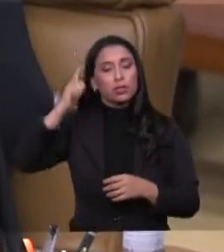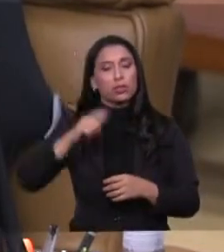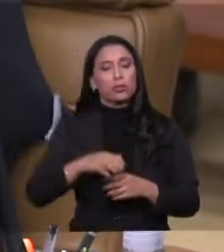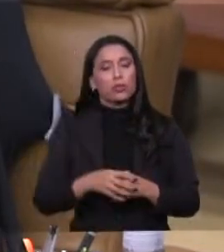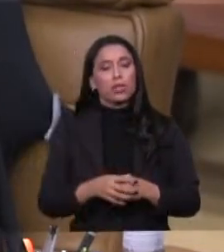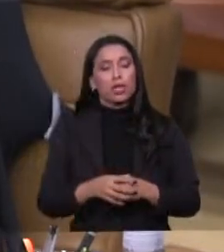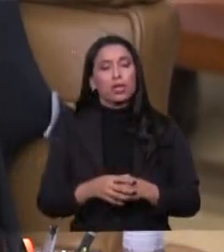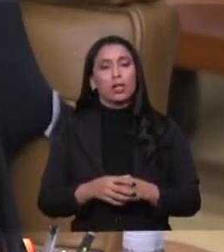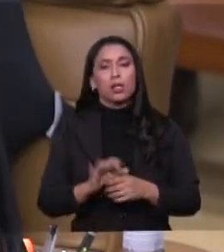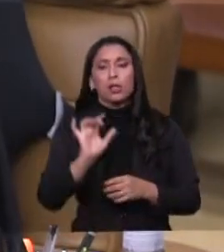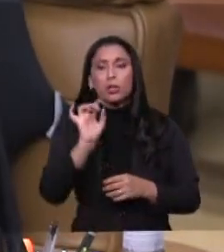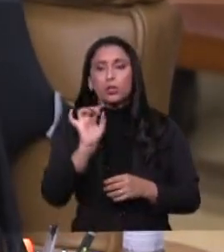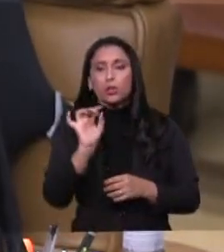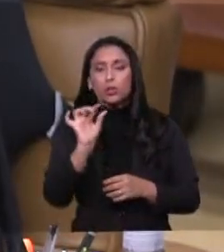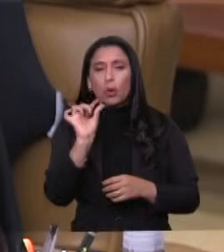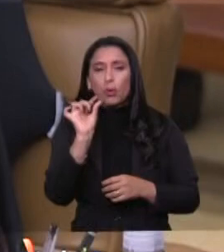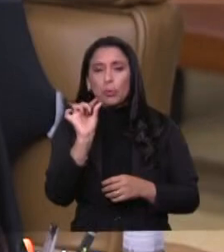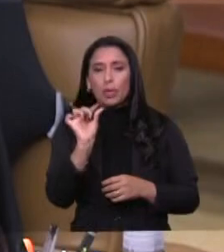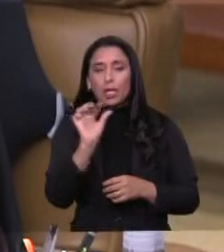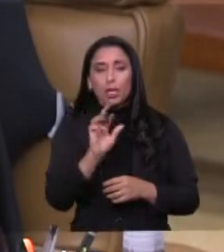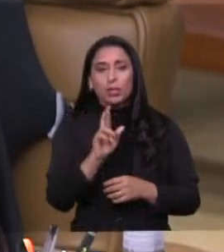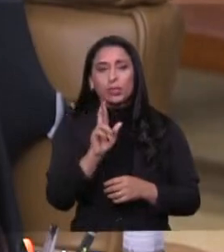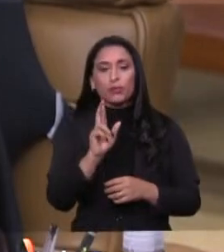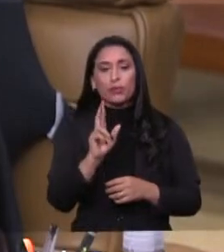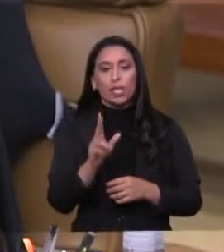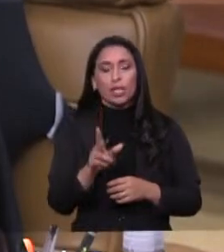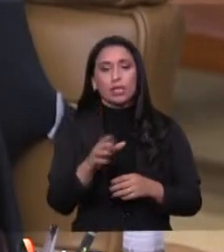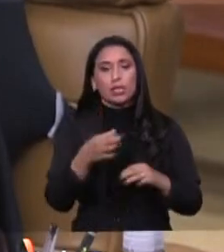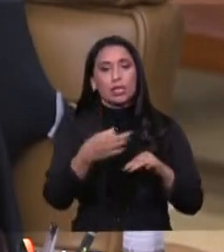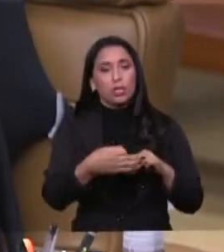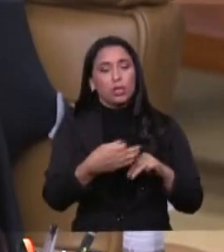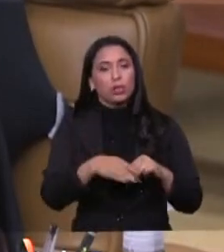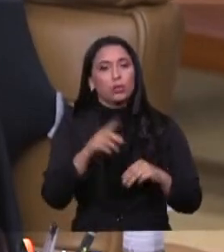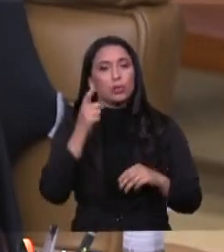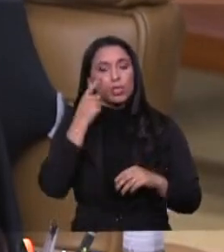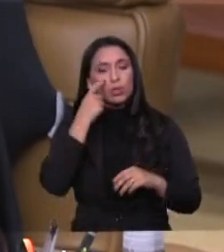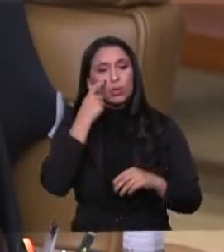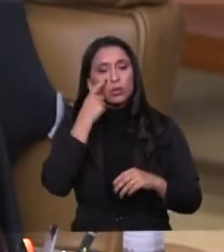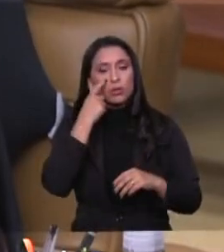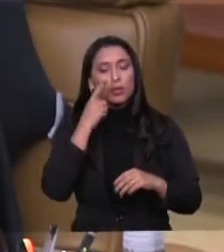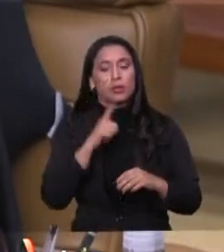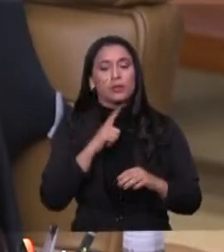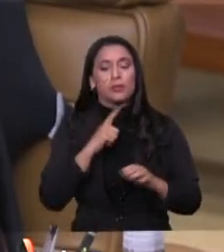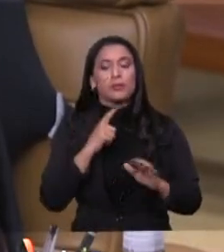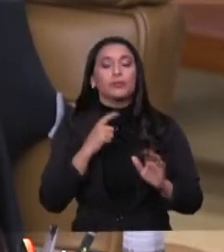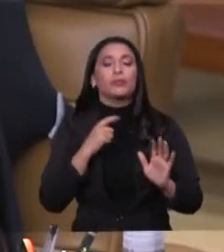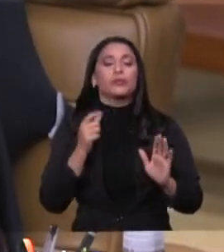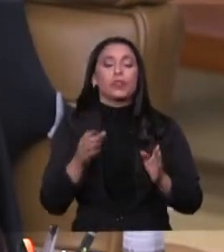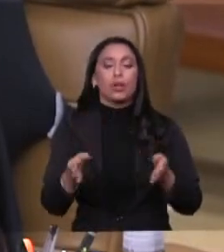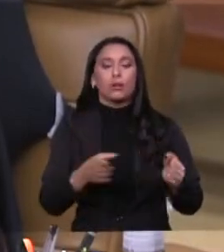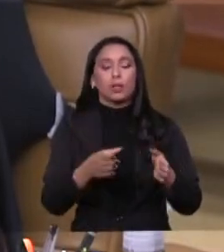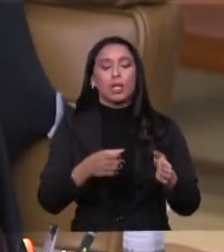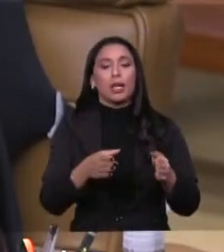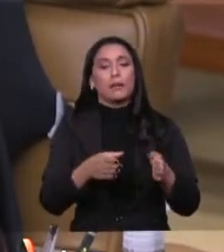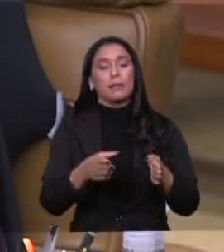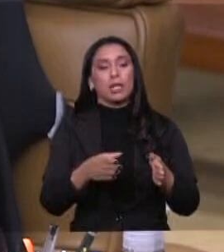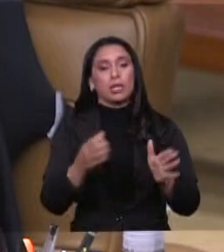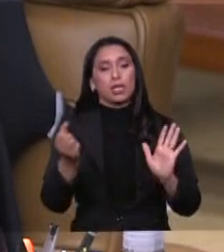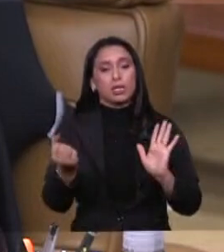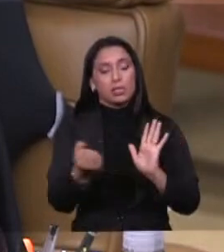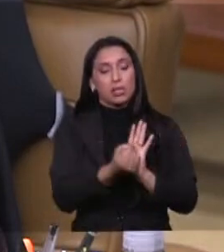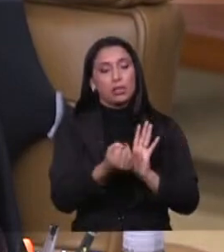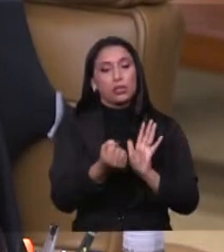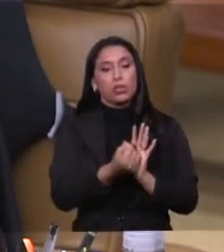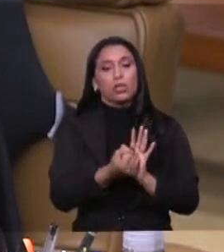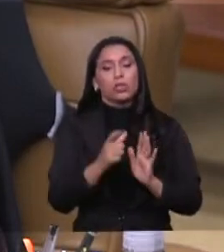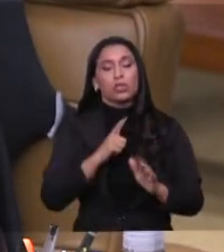com pequena diferença em relação ao ministro Nunes Marques. Um, a demarcação consiste em procedimento